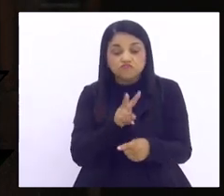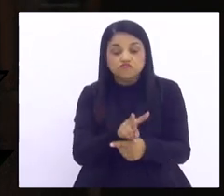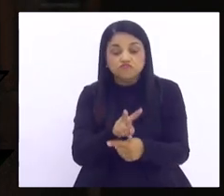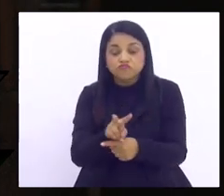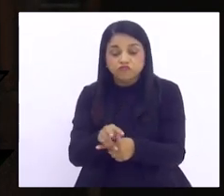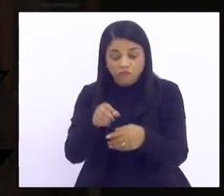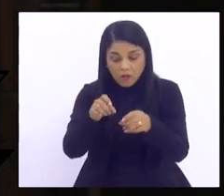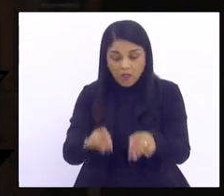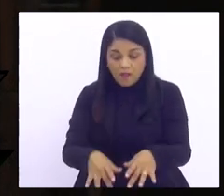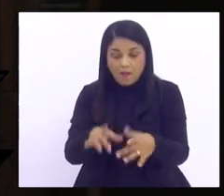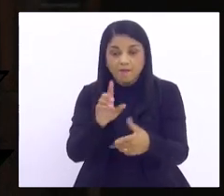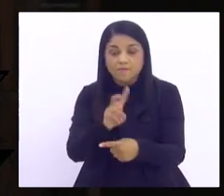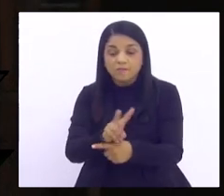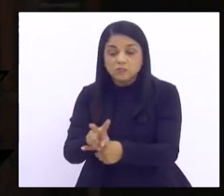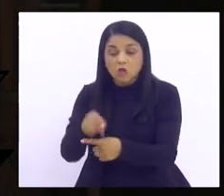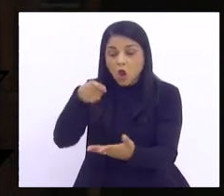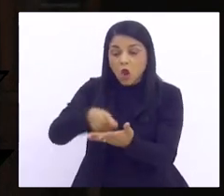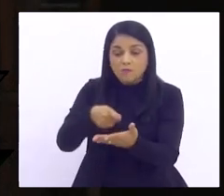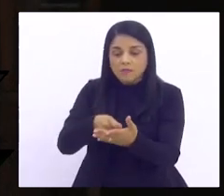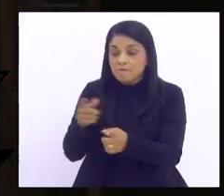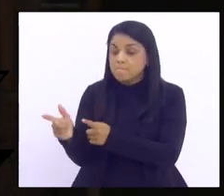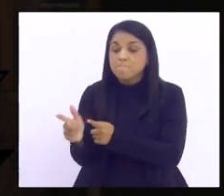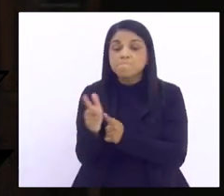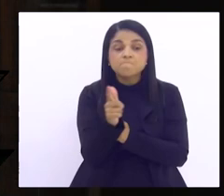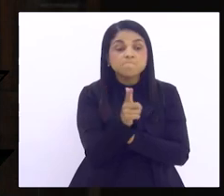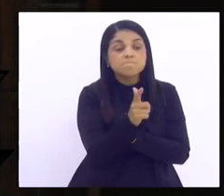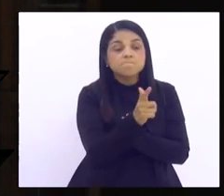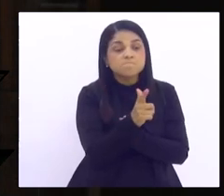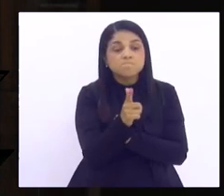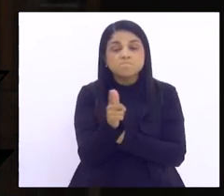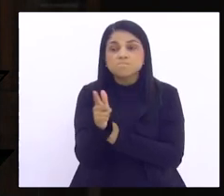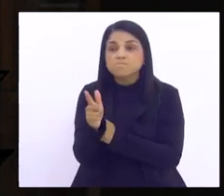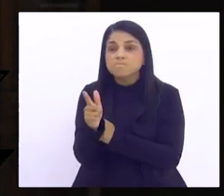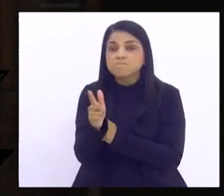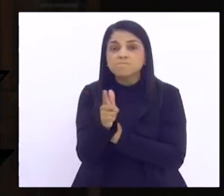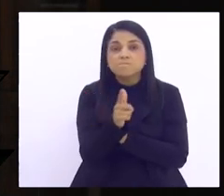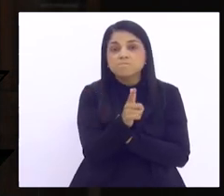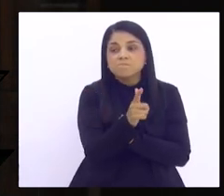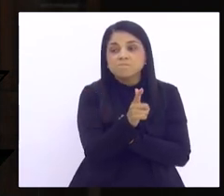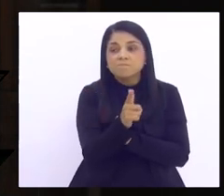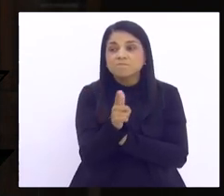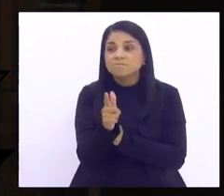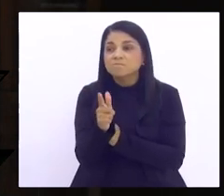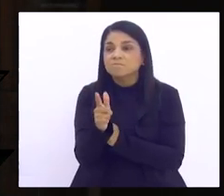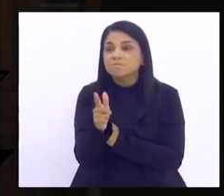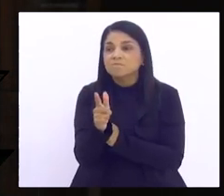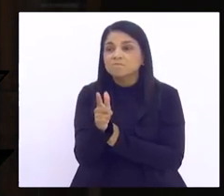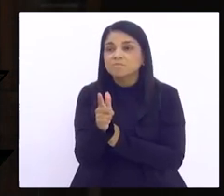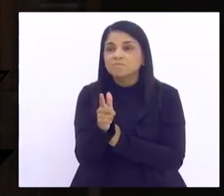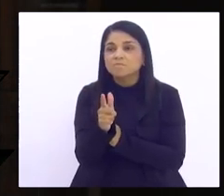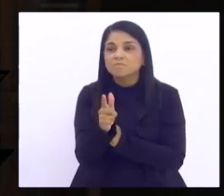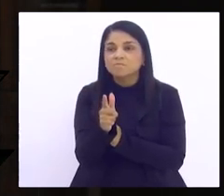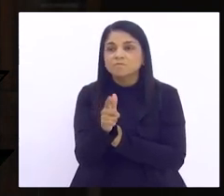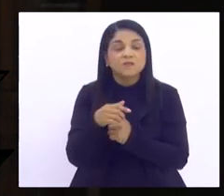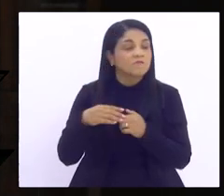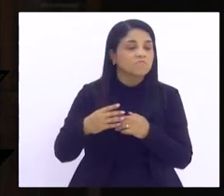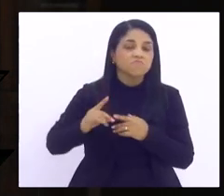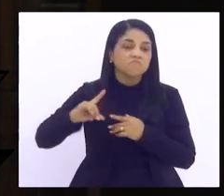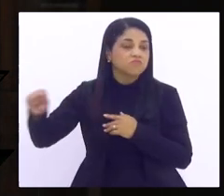dela. Obrigadamente, com metralhadora. Então, o neném está aí, cuidem dele. E vai